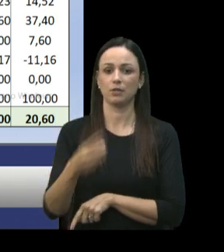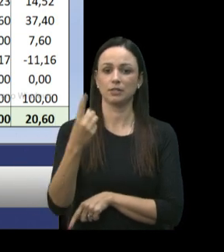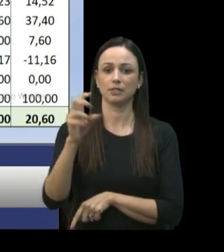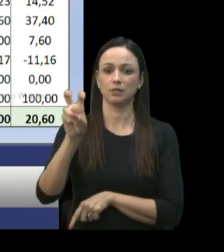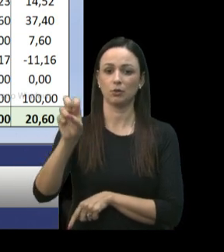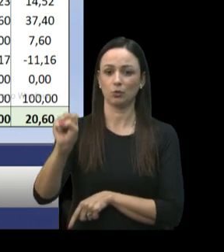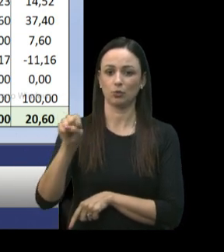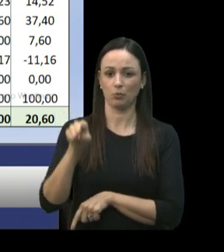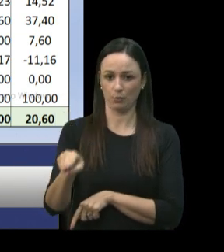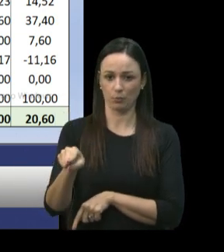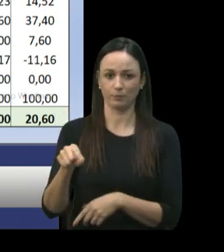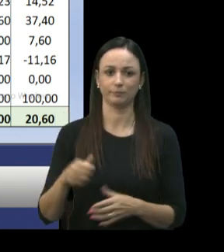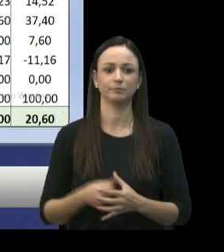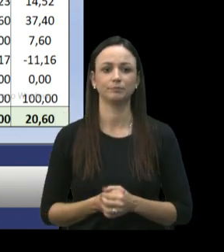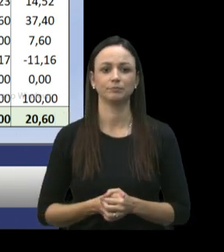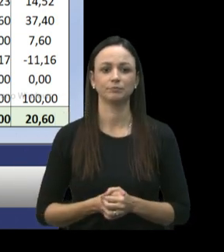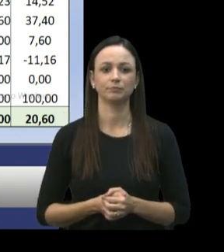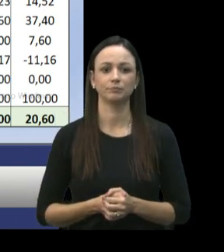76.158.000.